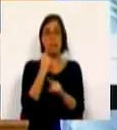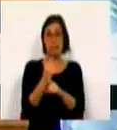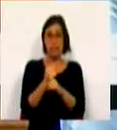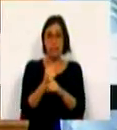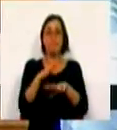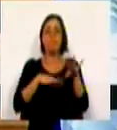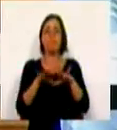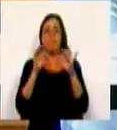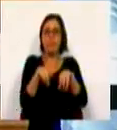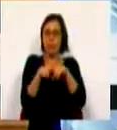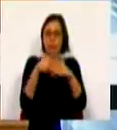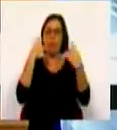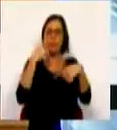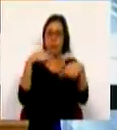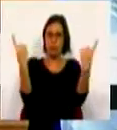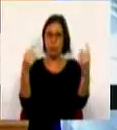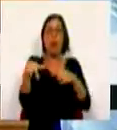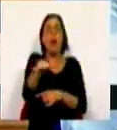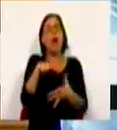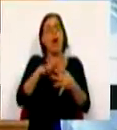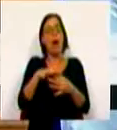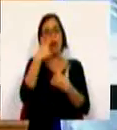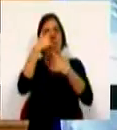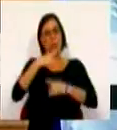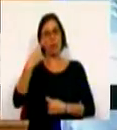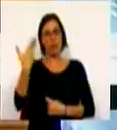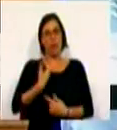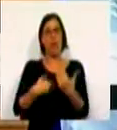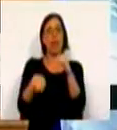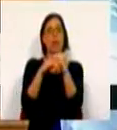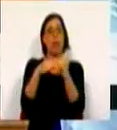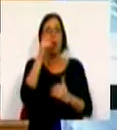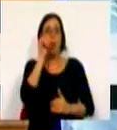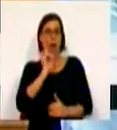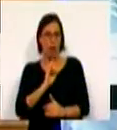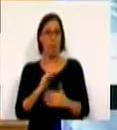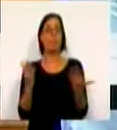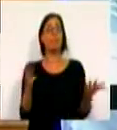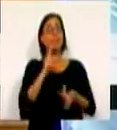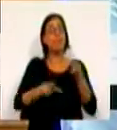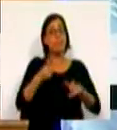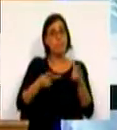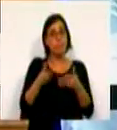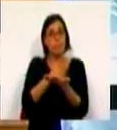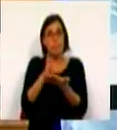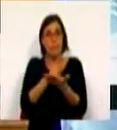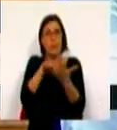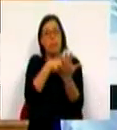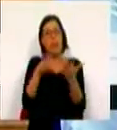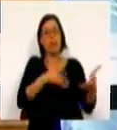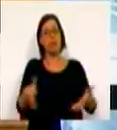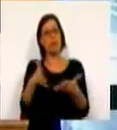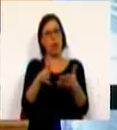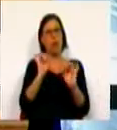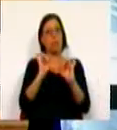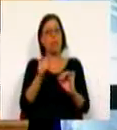de execução das políticas públicas na área da cidadania e da igualdade de género. Sobre a avaliação intercalar do Plano